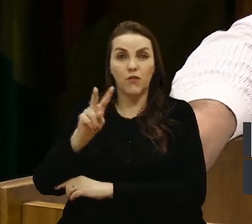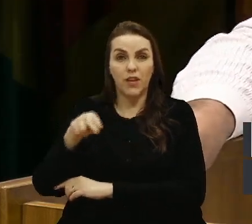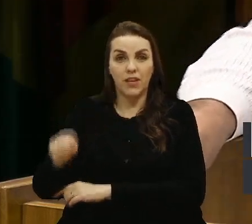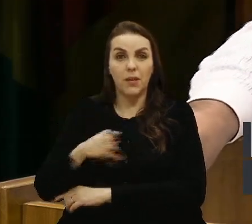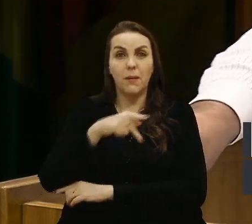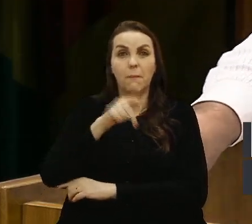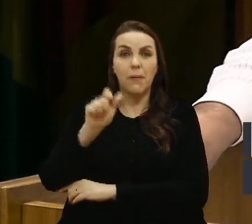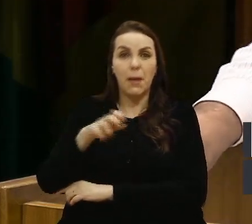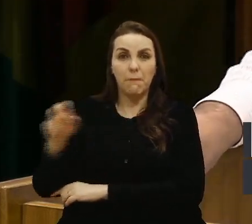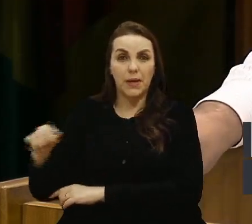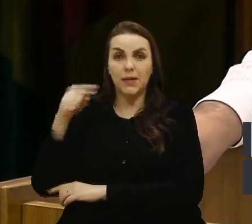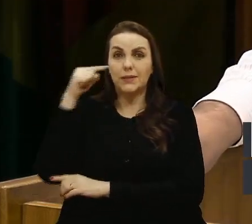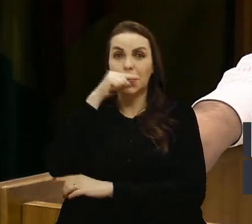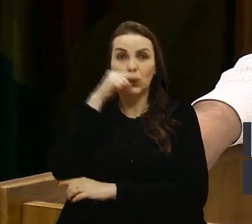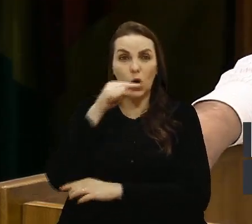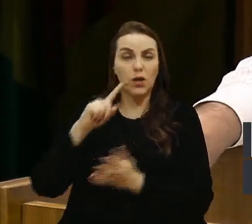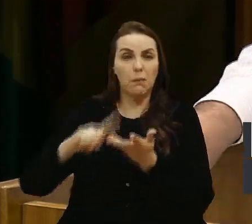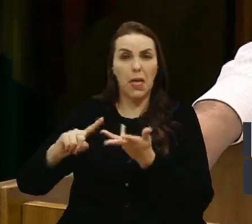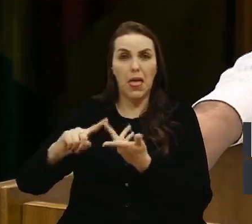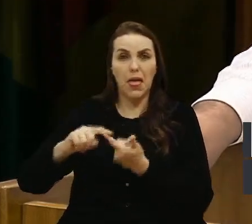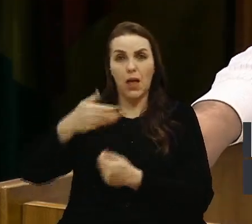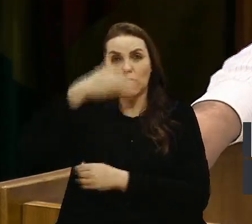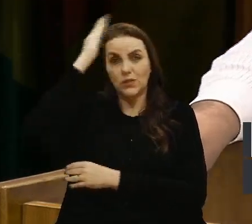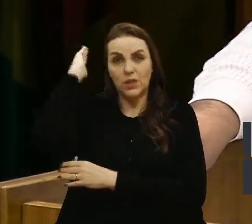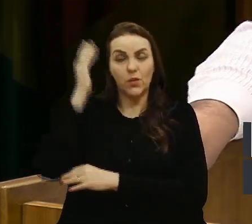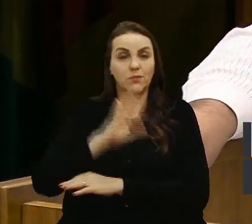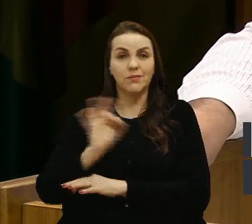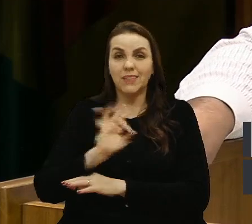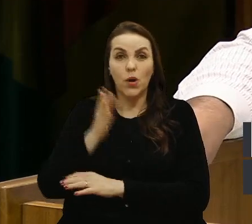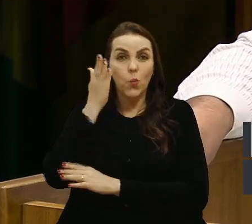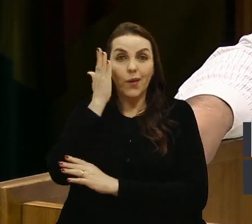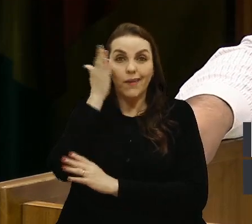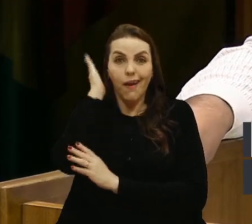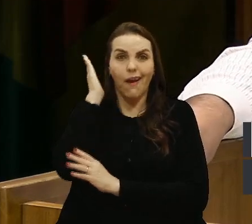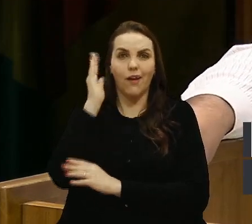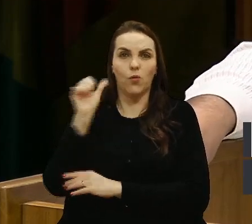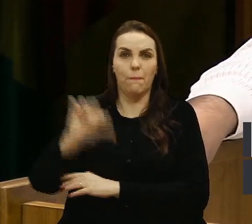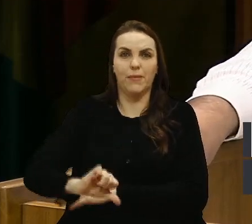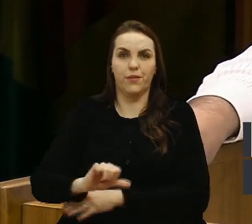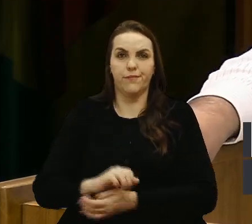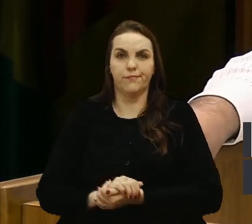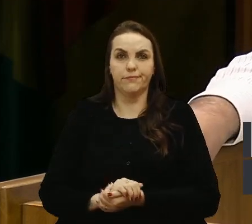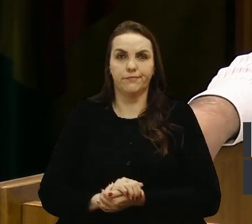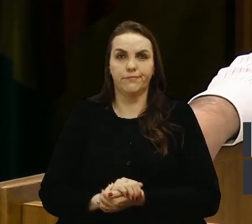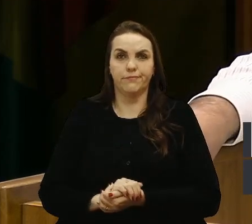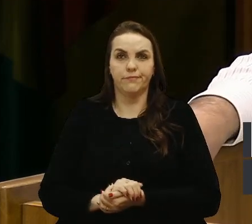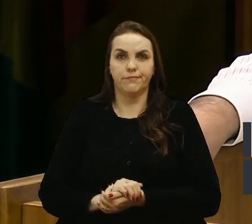tampouco Sartori, nem Alceu, nem o Guerra.